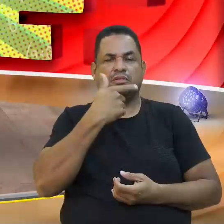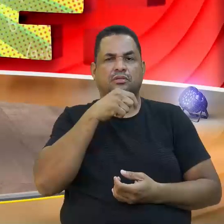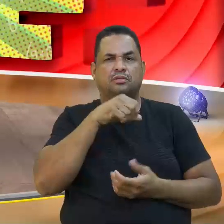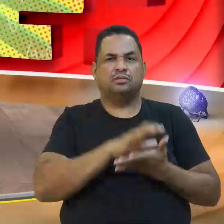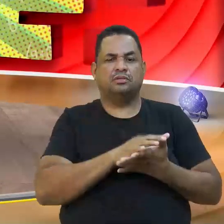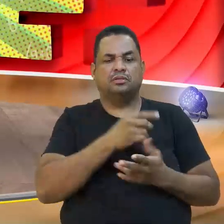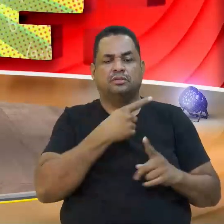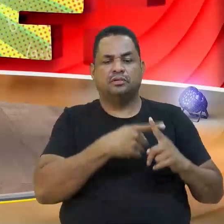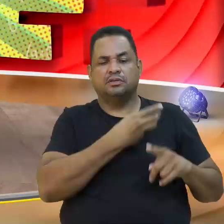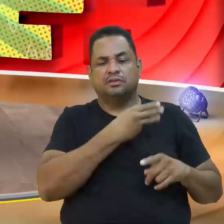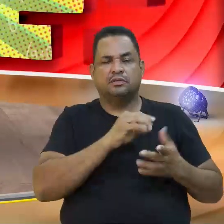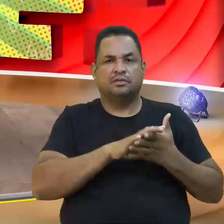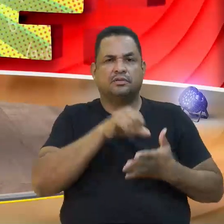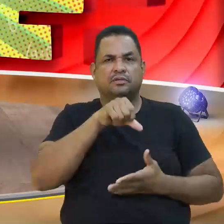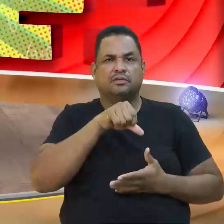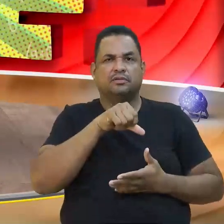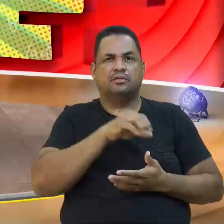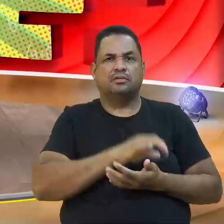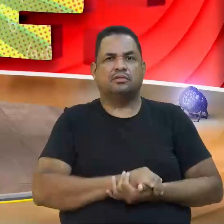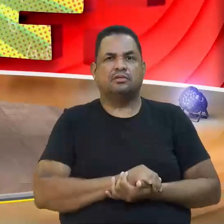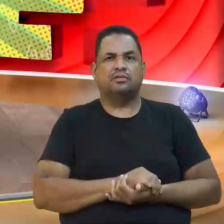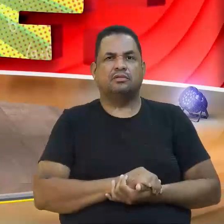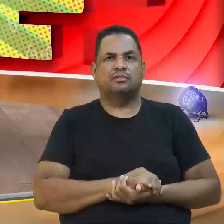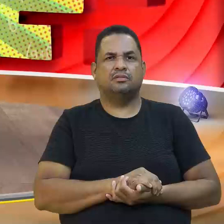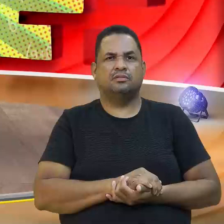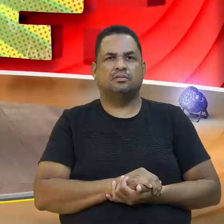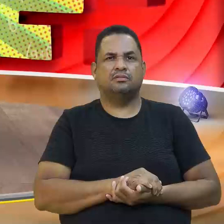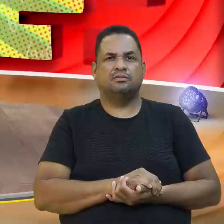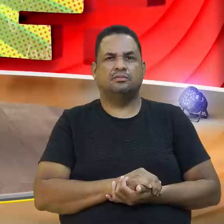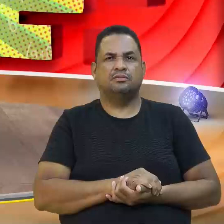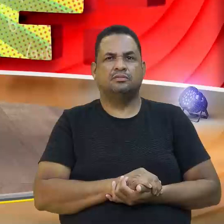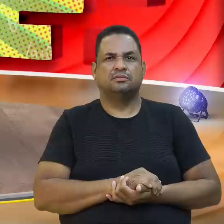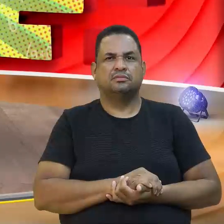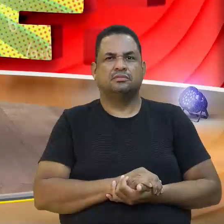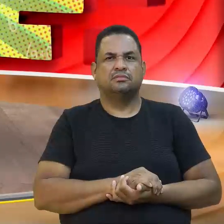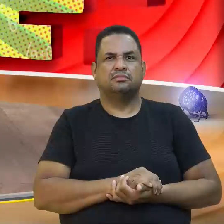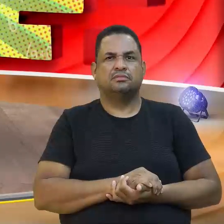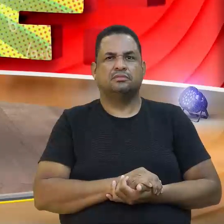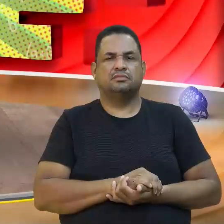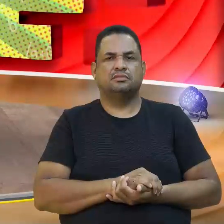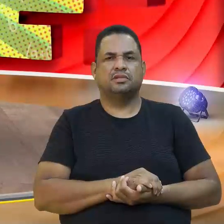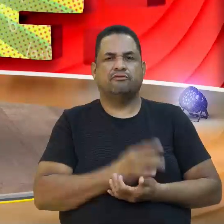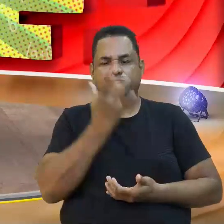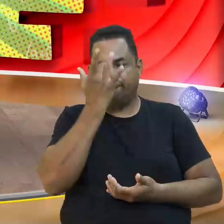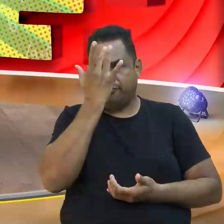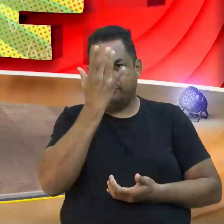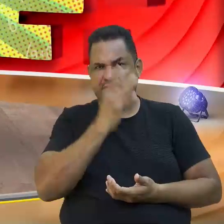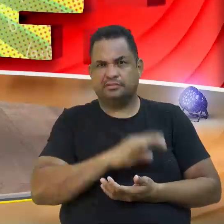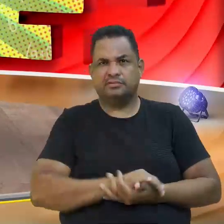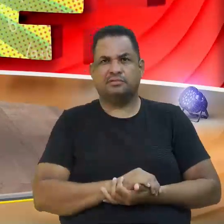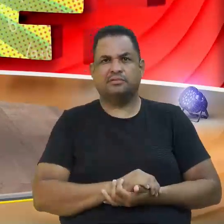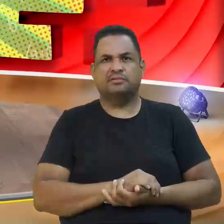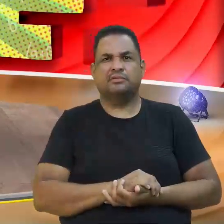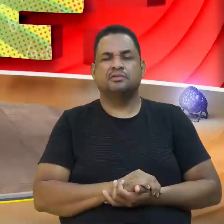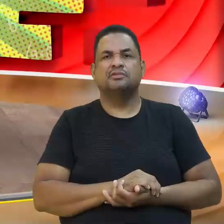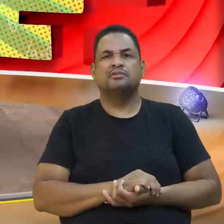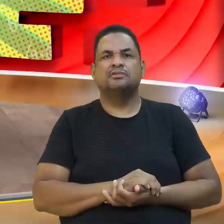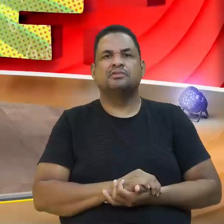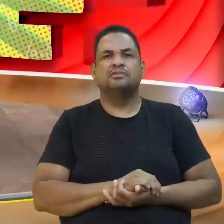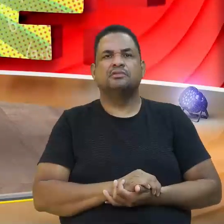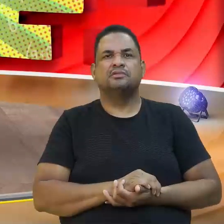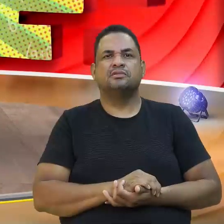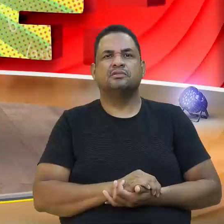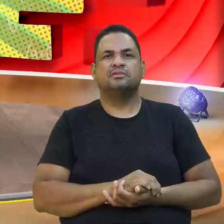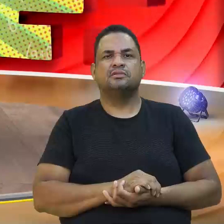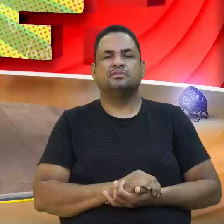9. Tem um 9, tiro 9. Não deu em nada, ficou a Então mesma ficou coisa. muito Elas por fácil. elas. Sobrou então só... Sobrou só o termo que tá sozinho